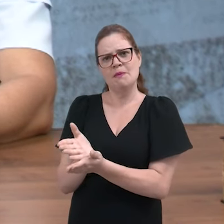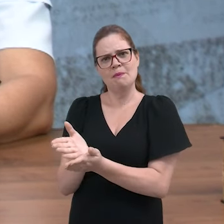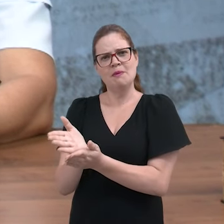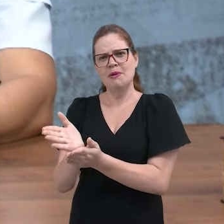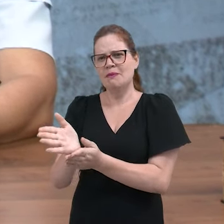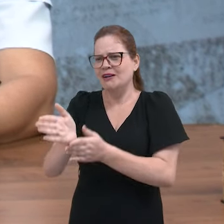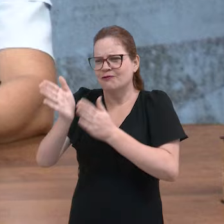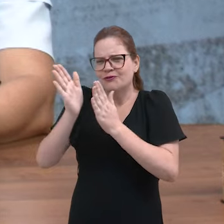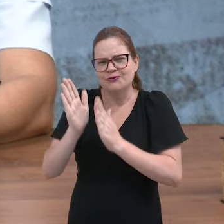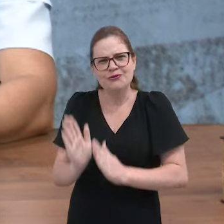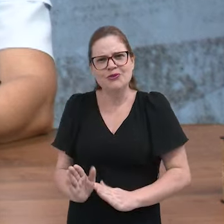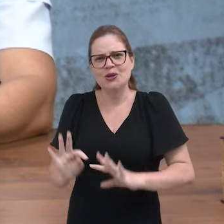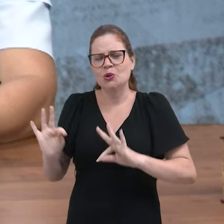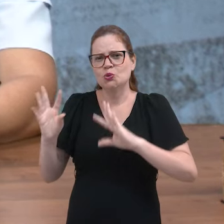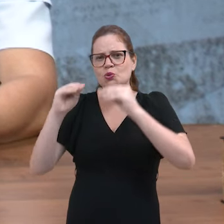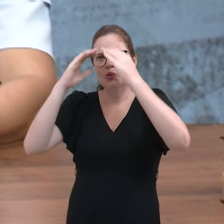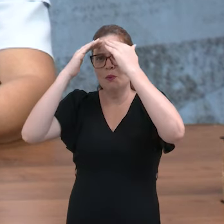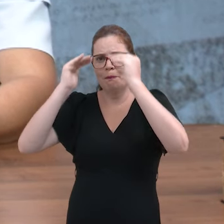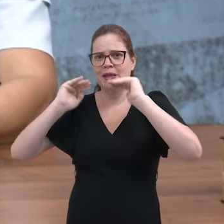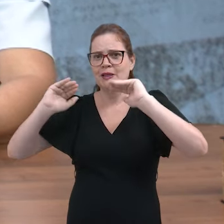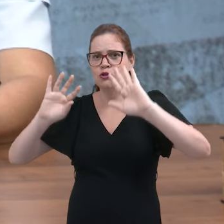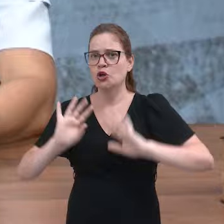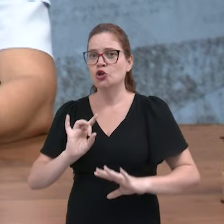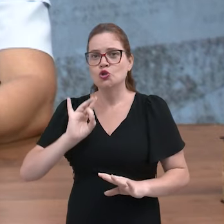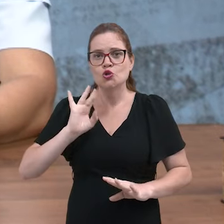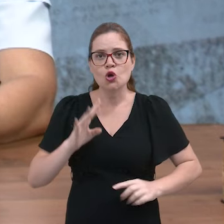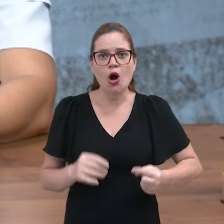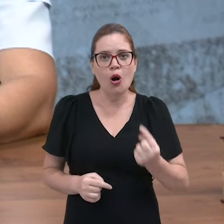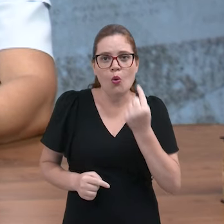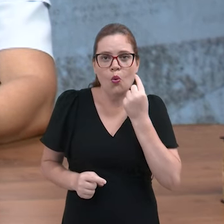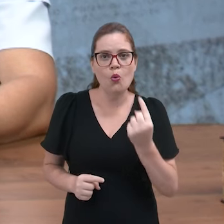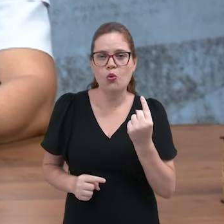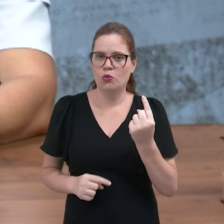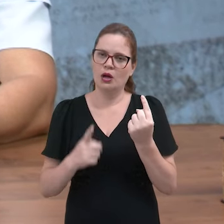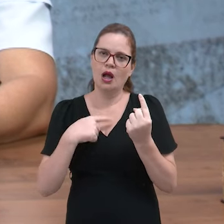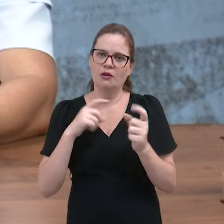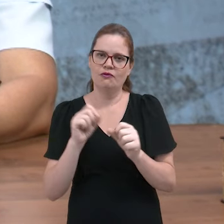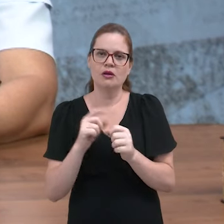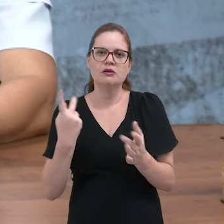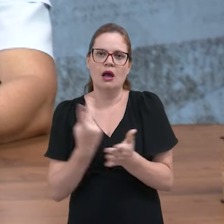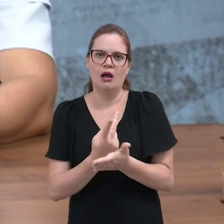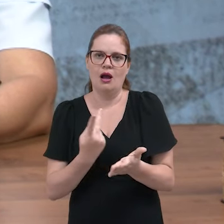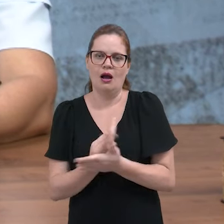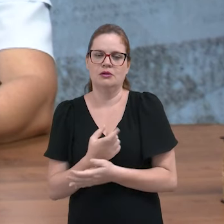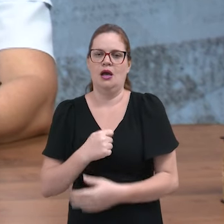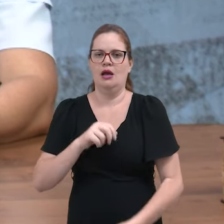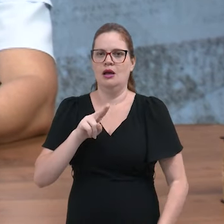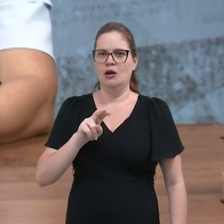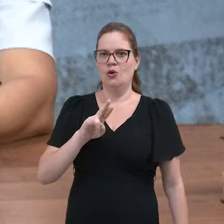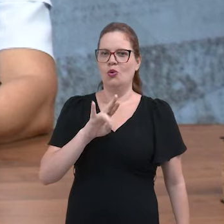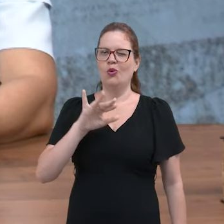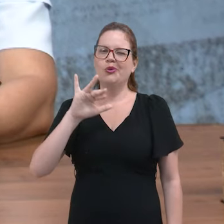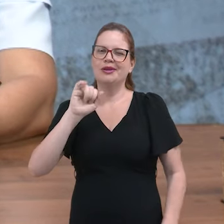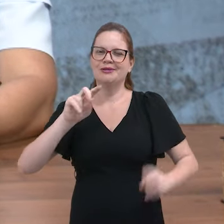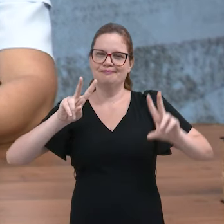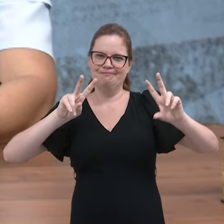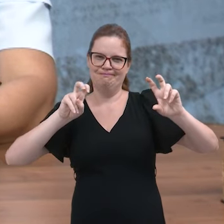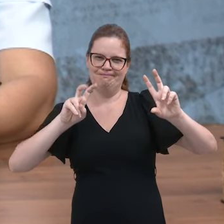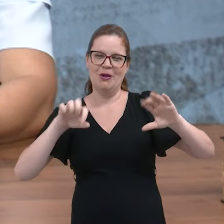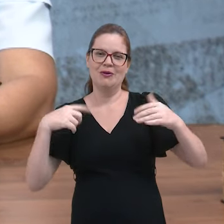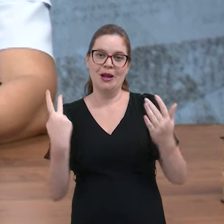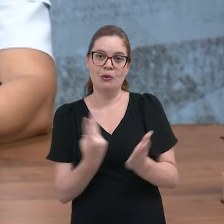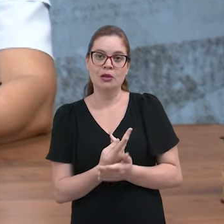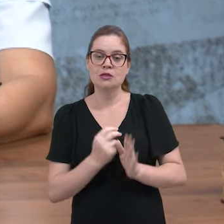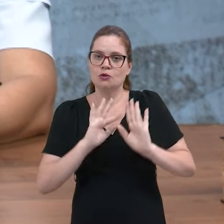sua vida, senão só no negócio de Urias o Heteu. E houve guerra